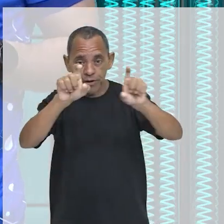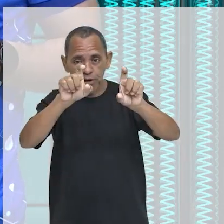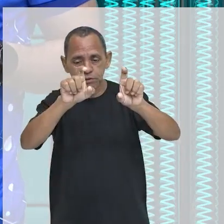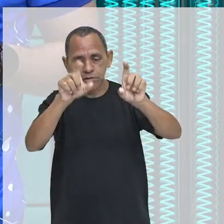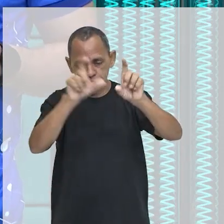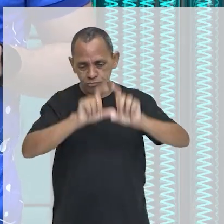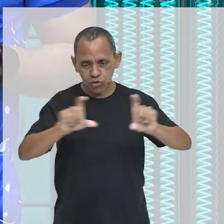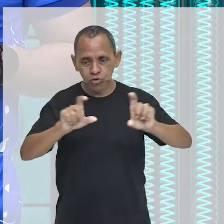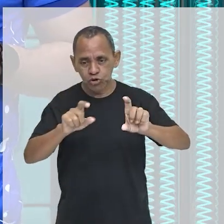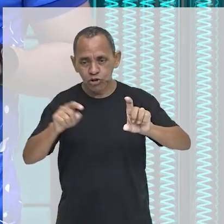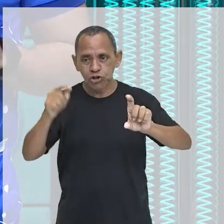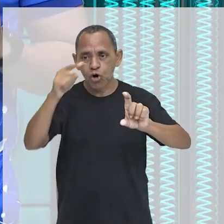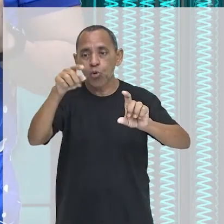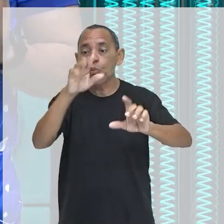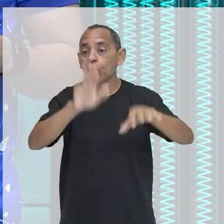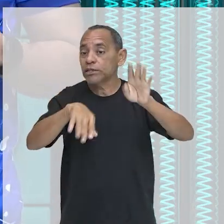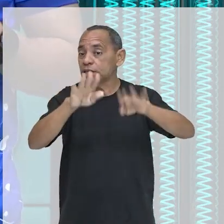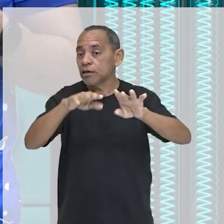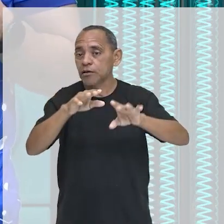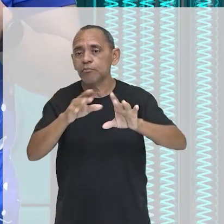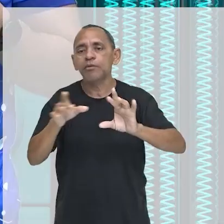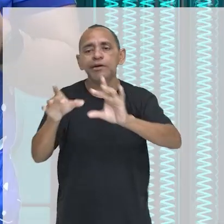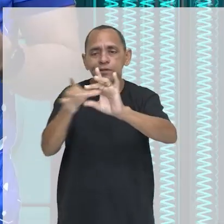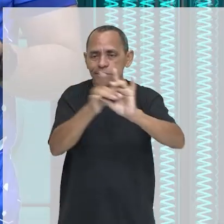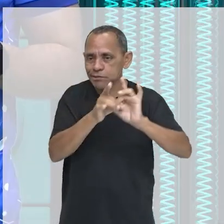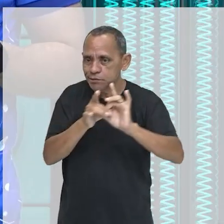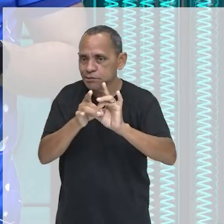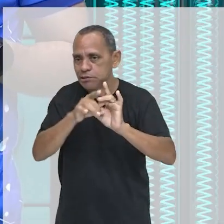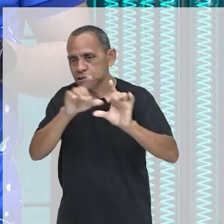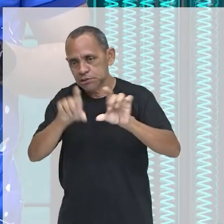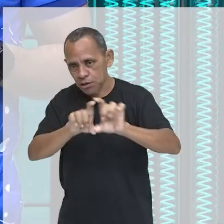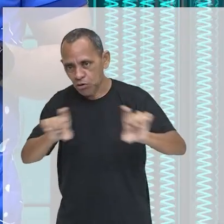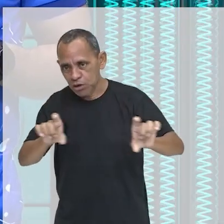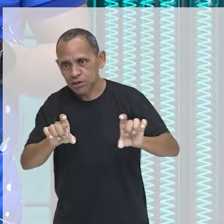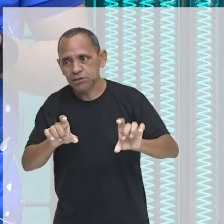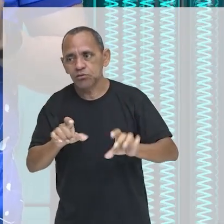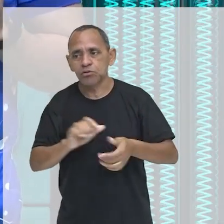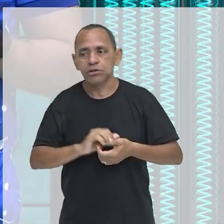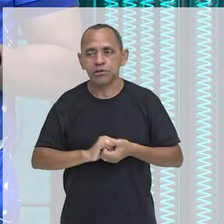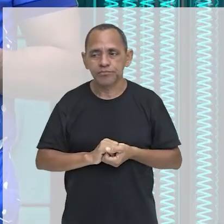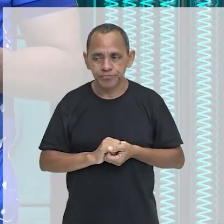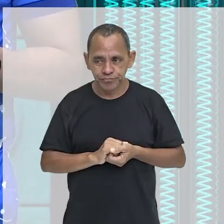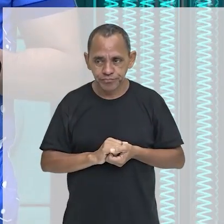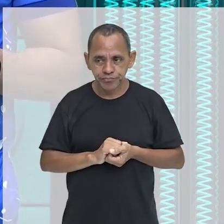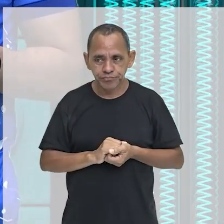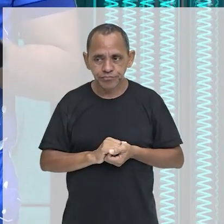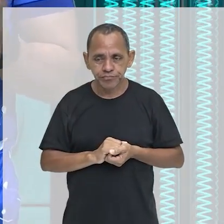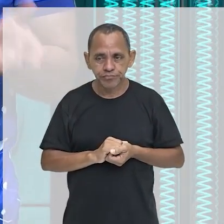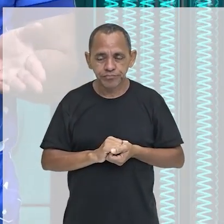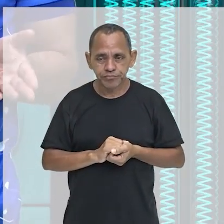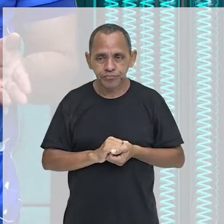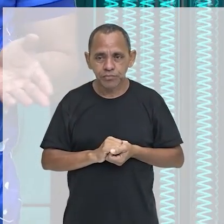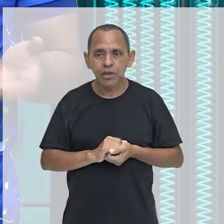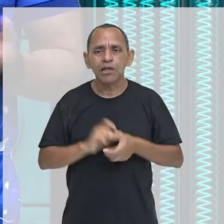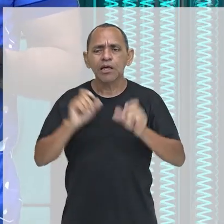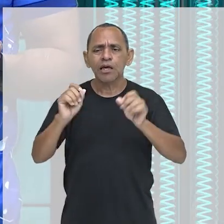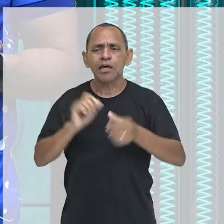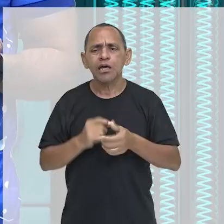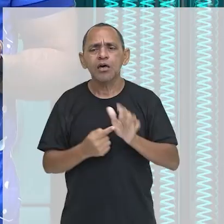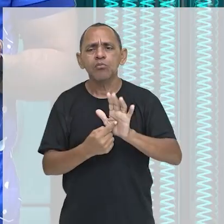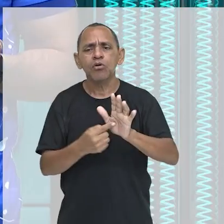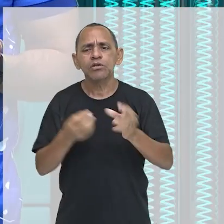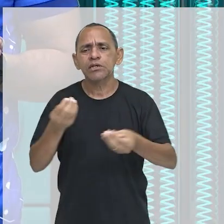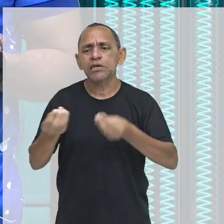é isso. E aí ela se classifica em várias formas, né, em várias classificações, e quem define isso normalmente é